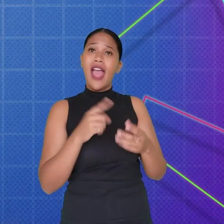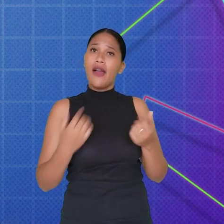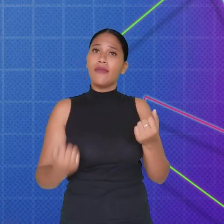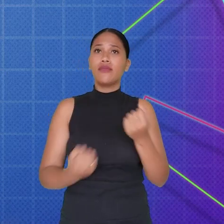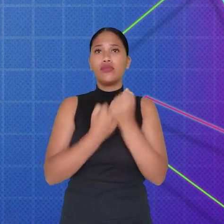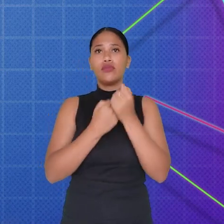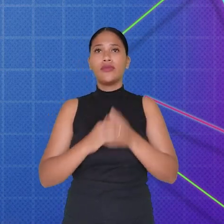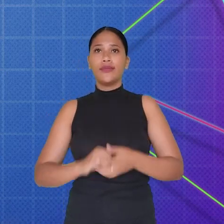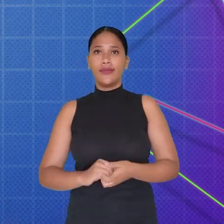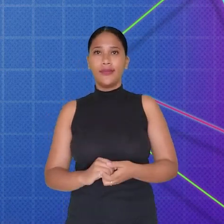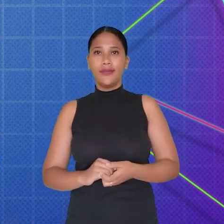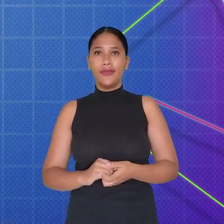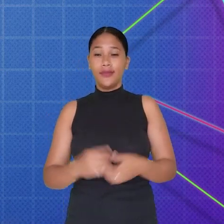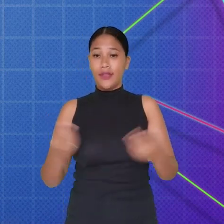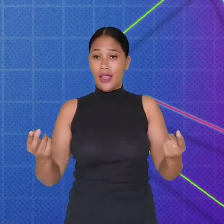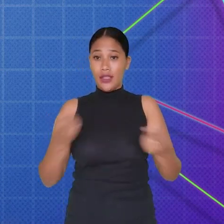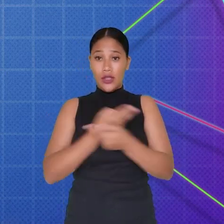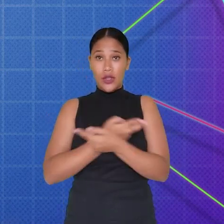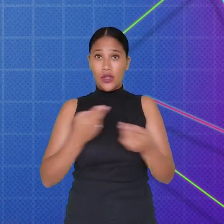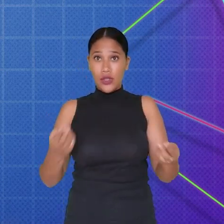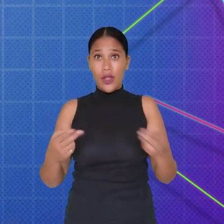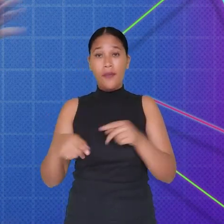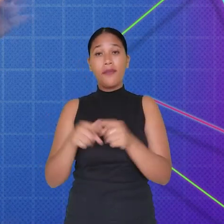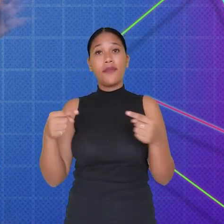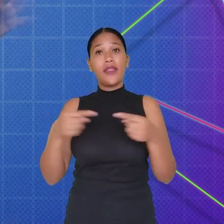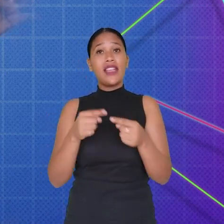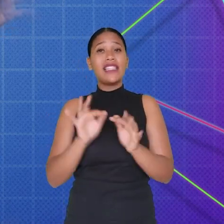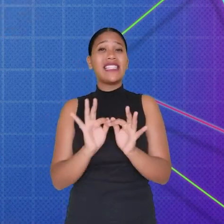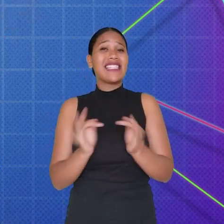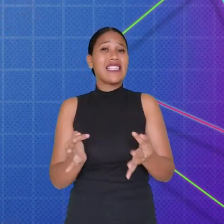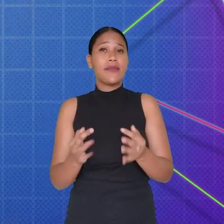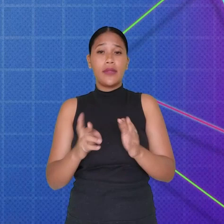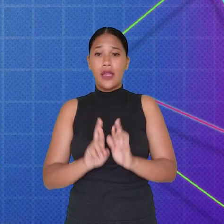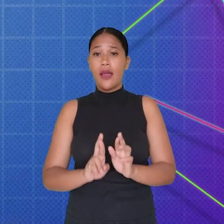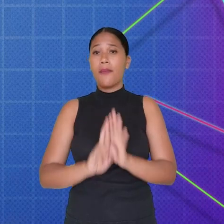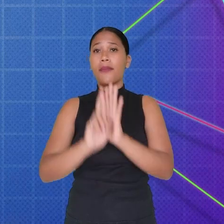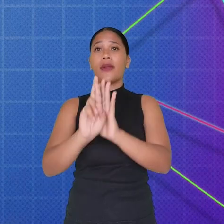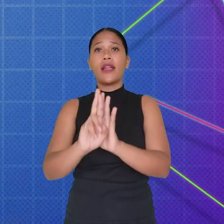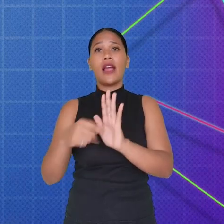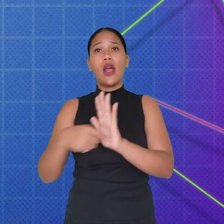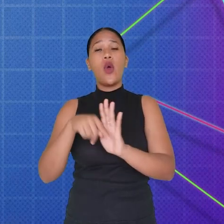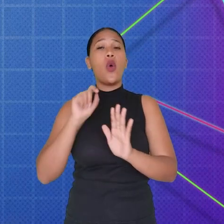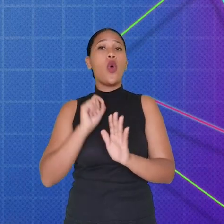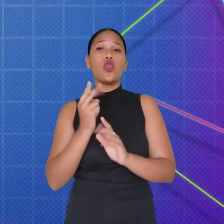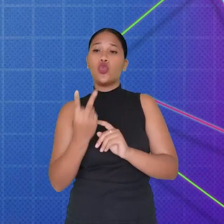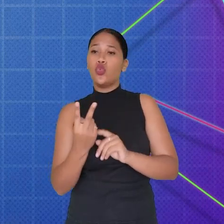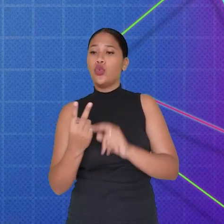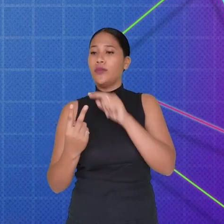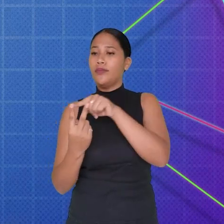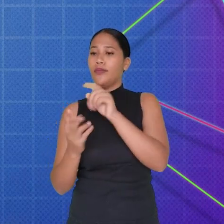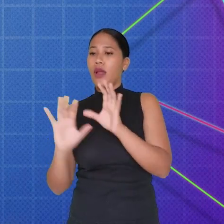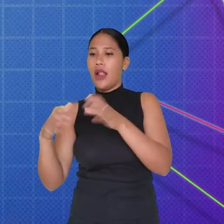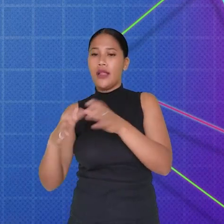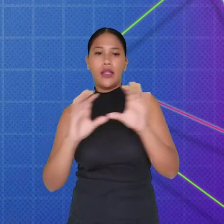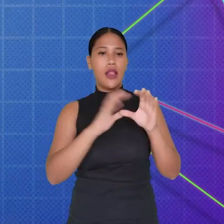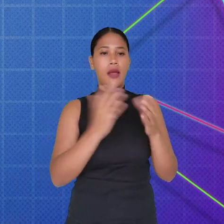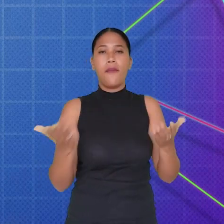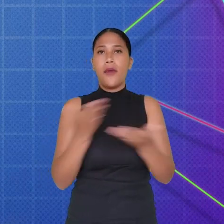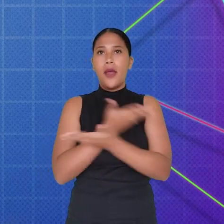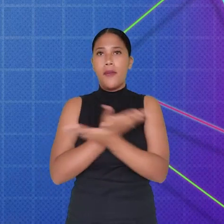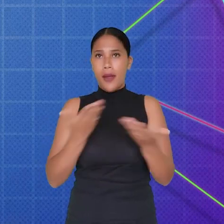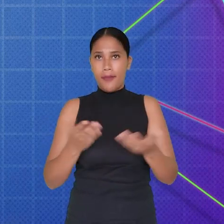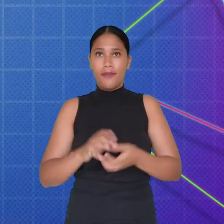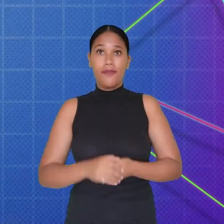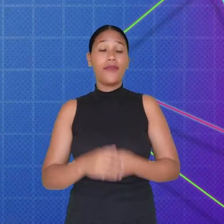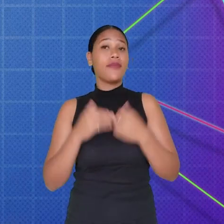como um atributo. A associação é a relação mais simples e representa uma ligação entre duas classes, onde uma classe utiliza outra classe